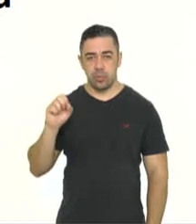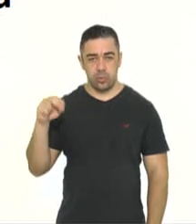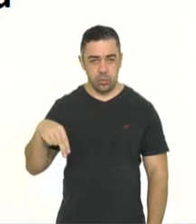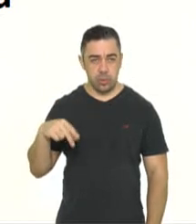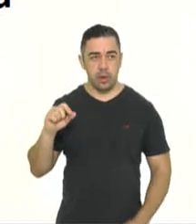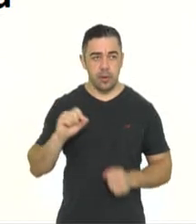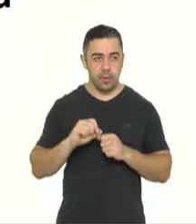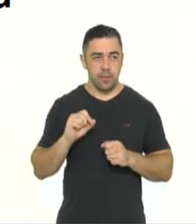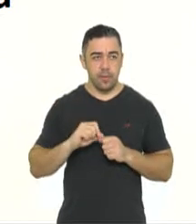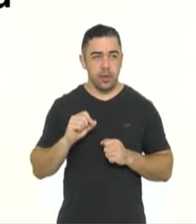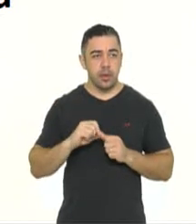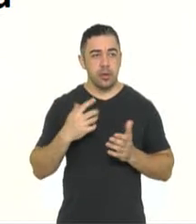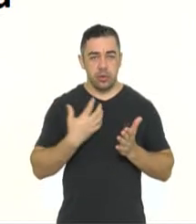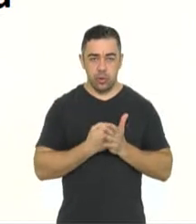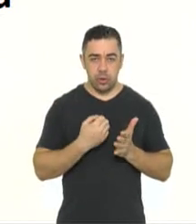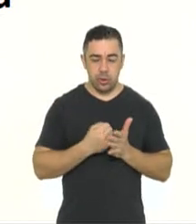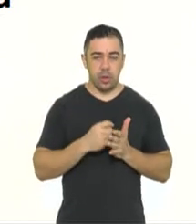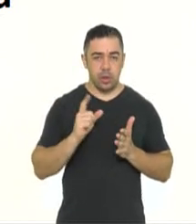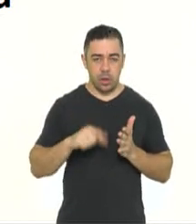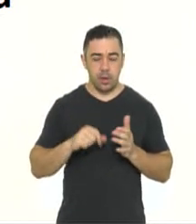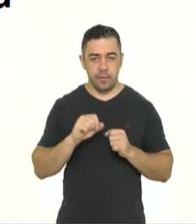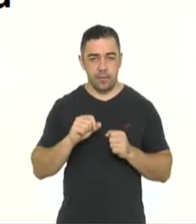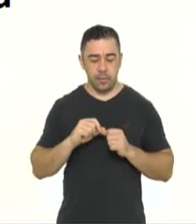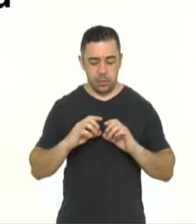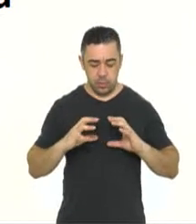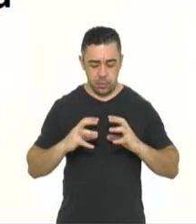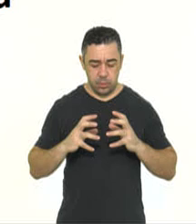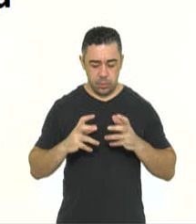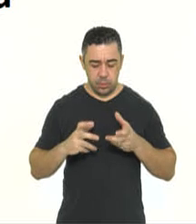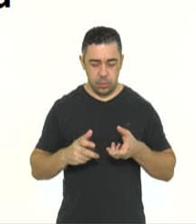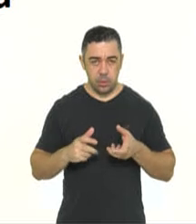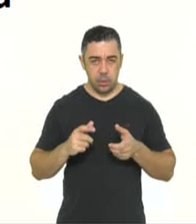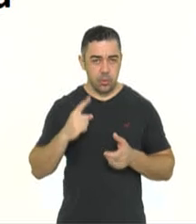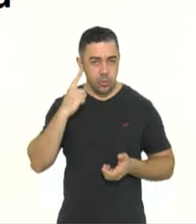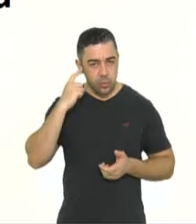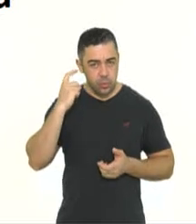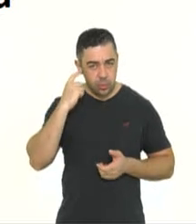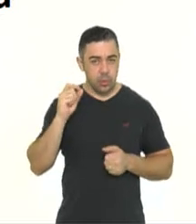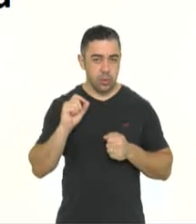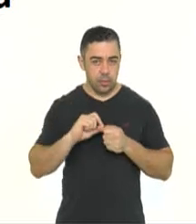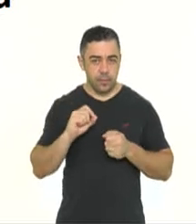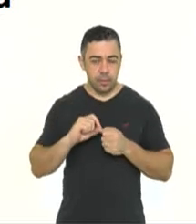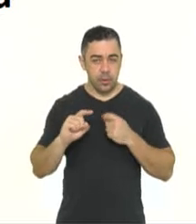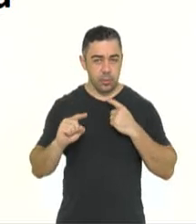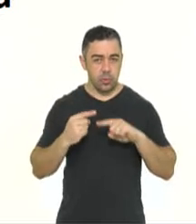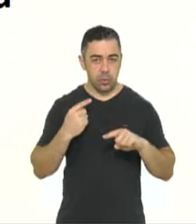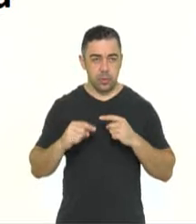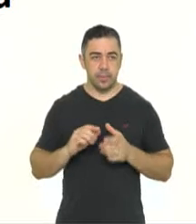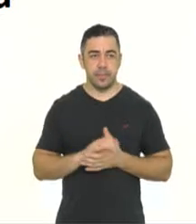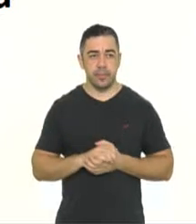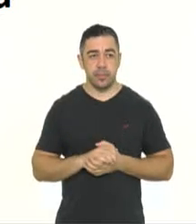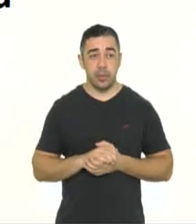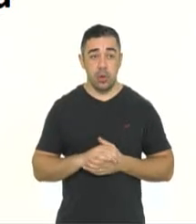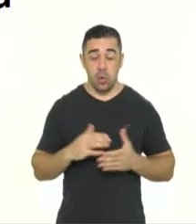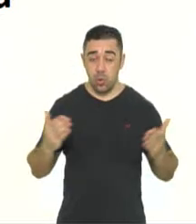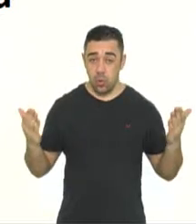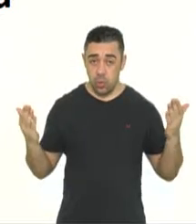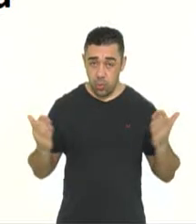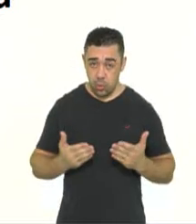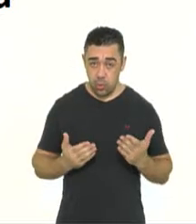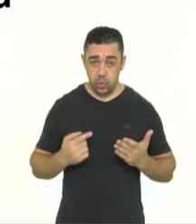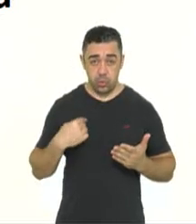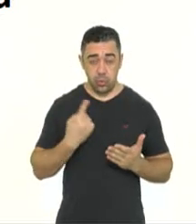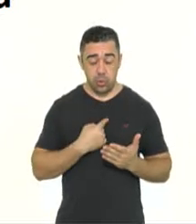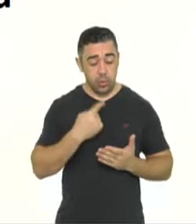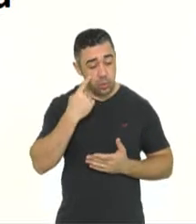registrar sons em um cilindro revestido de folha de alumínio e reproduzi-los. Se atualmente